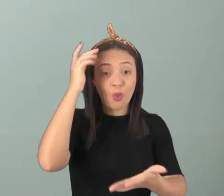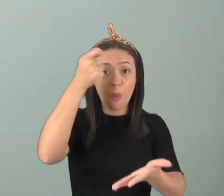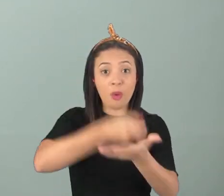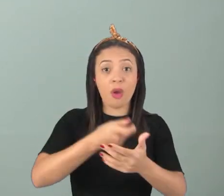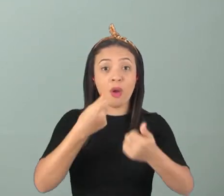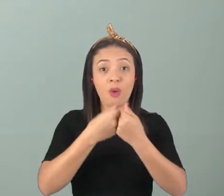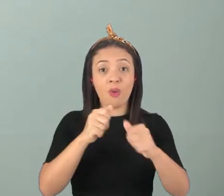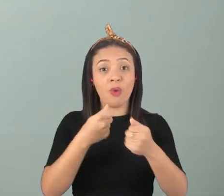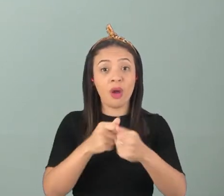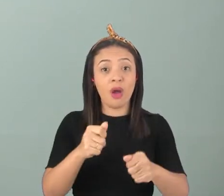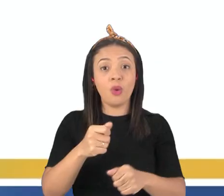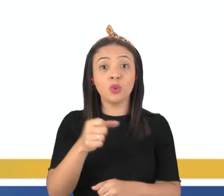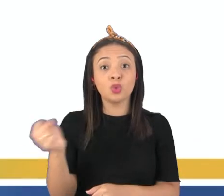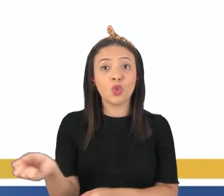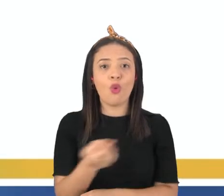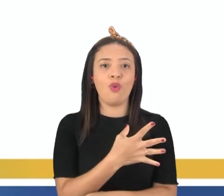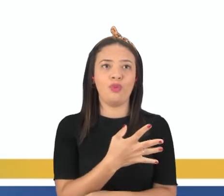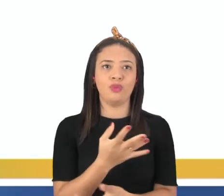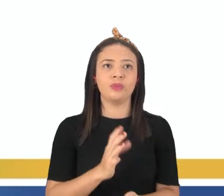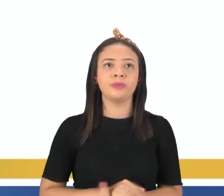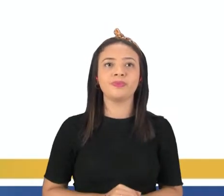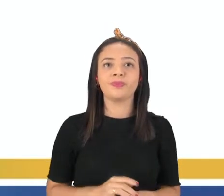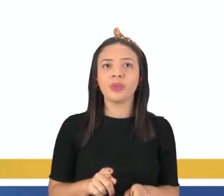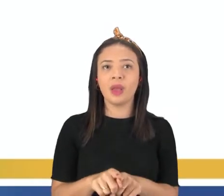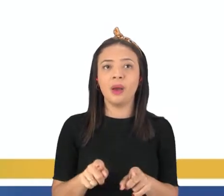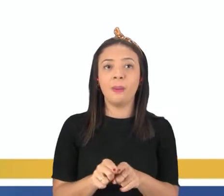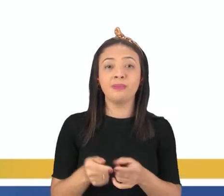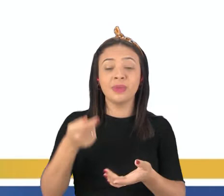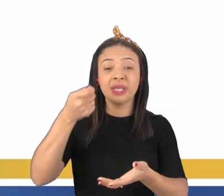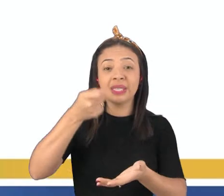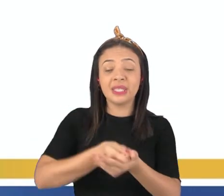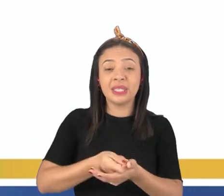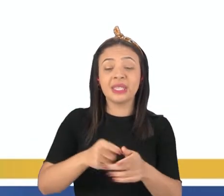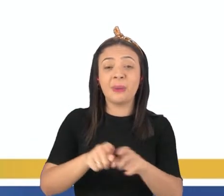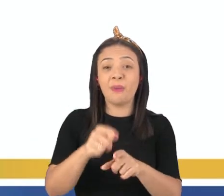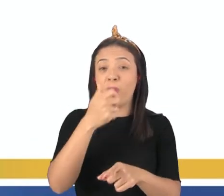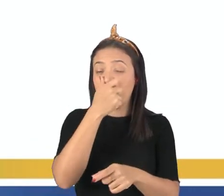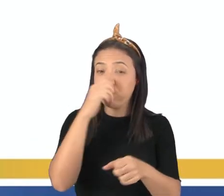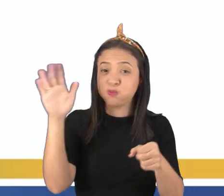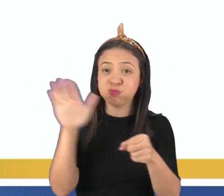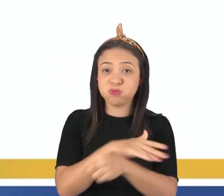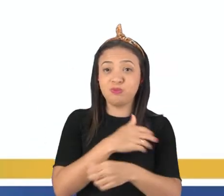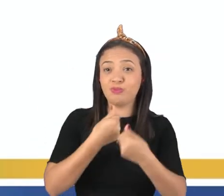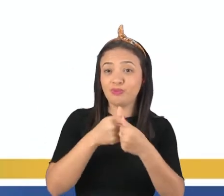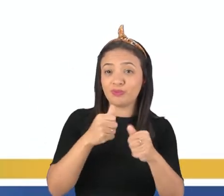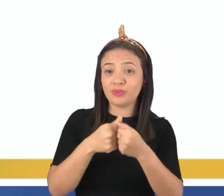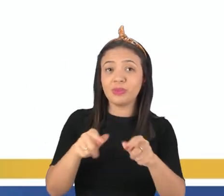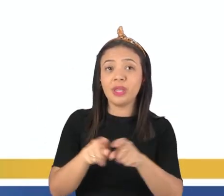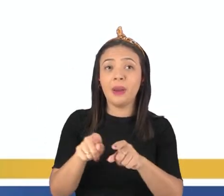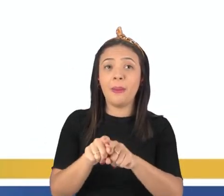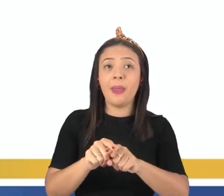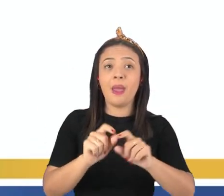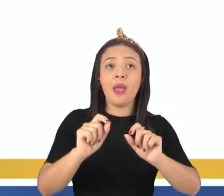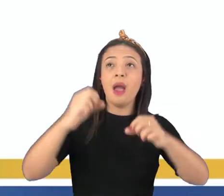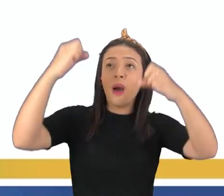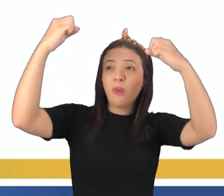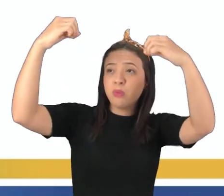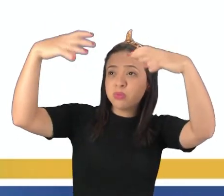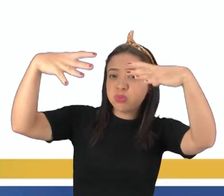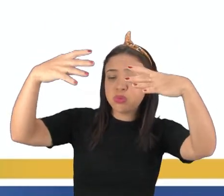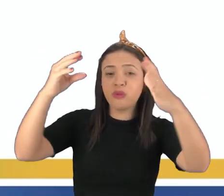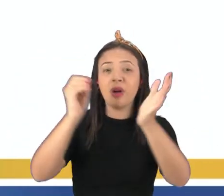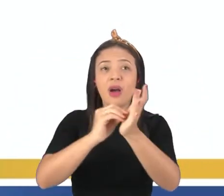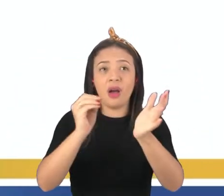novo abandonando seus carros antigos. Tarifas elevadas e superlotação, má sinalização e iluminação e